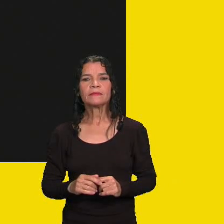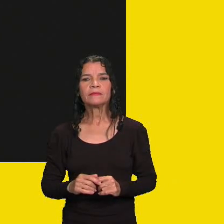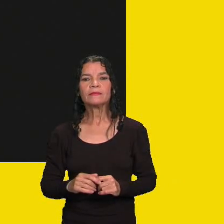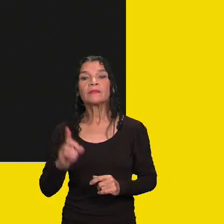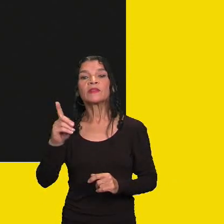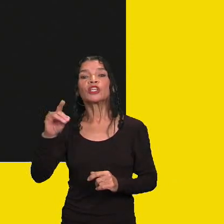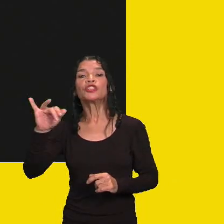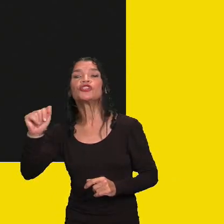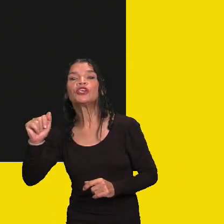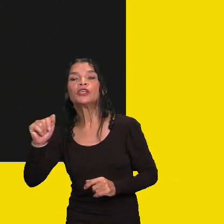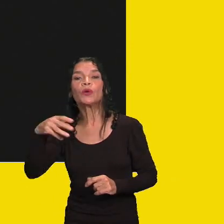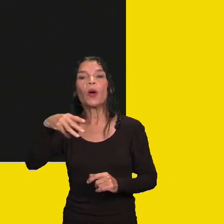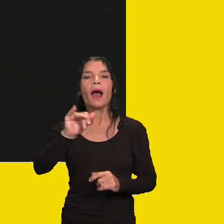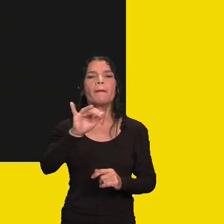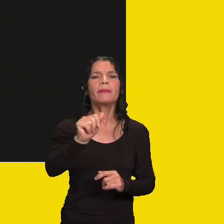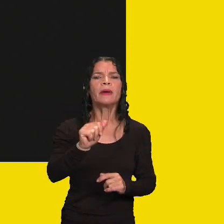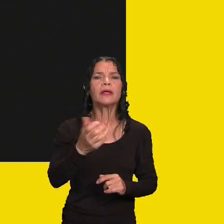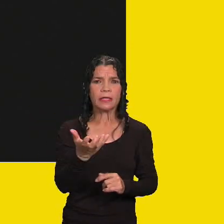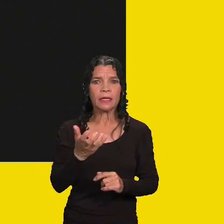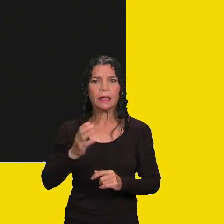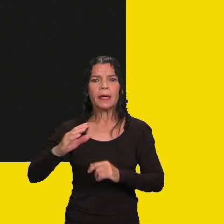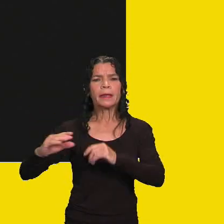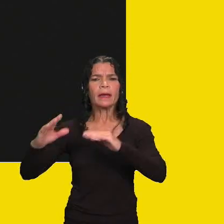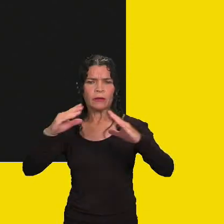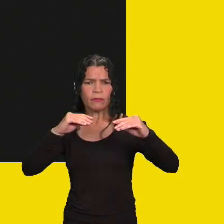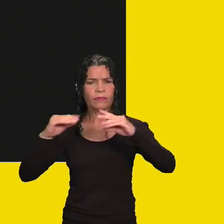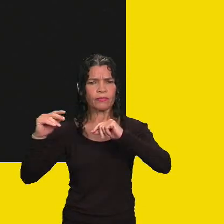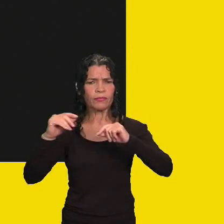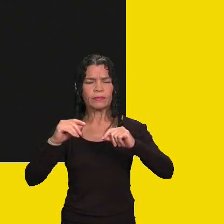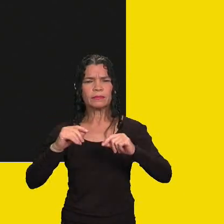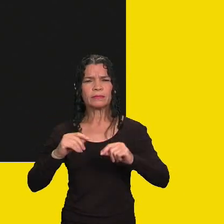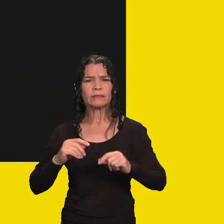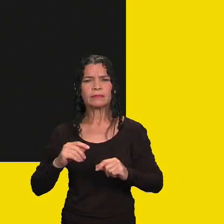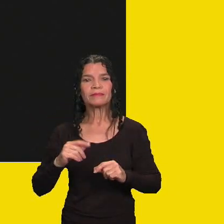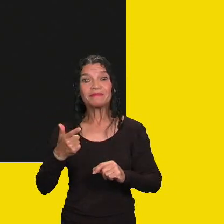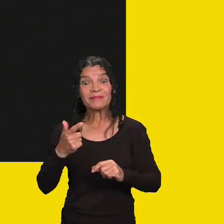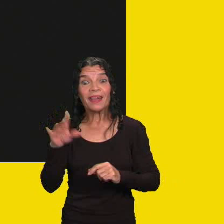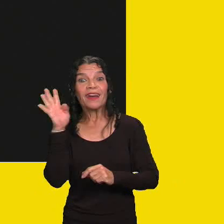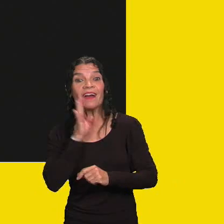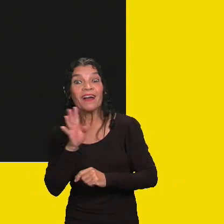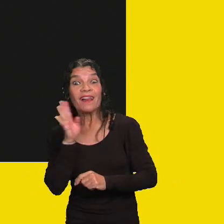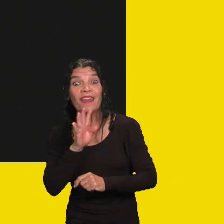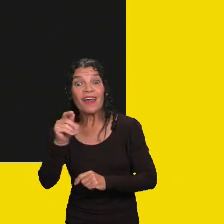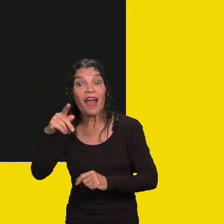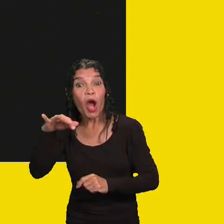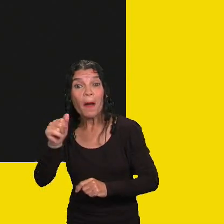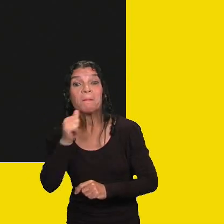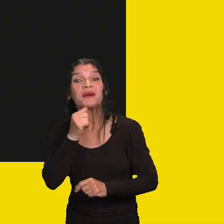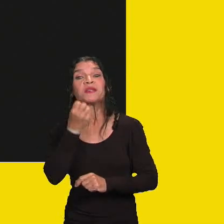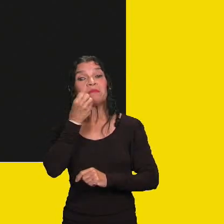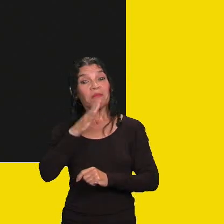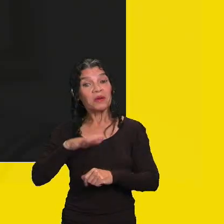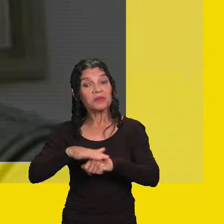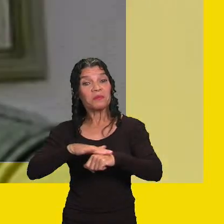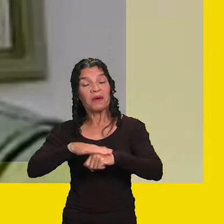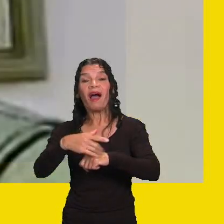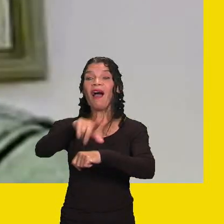Diego e Amanda gostariam de contribuir? Amanda, eu acho super legal você trazer aquilo que a gente tinha conversado com a gente